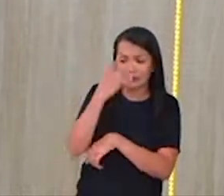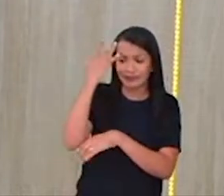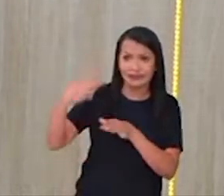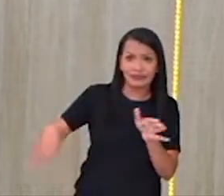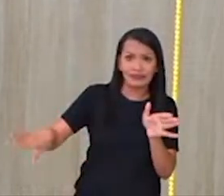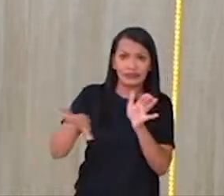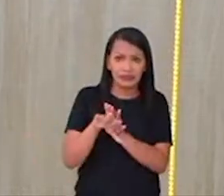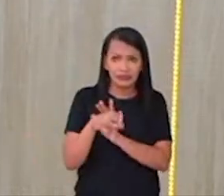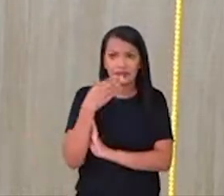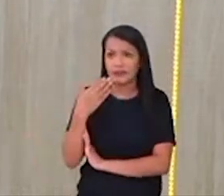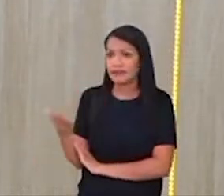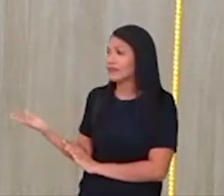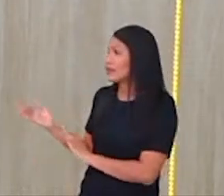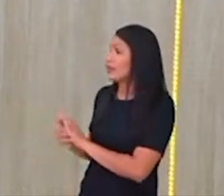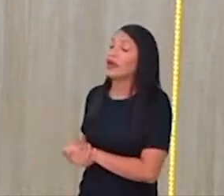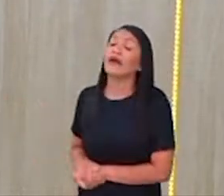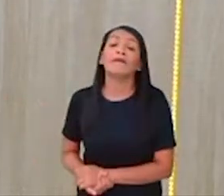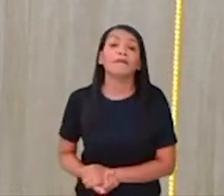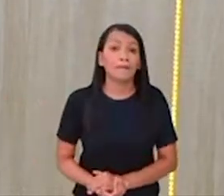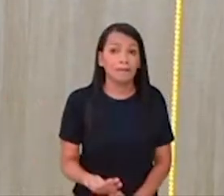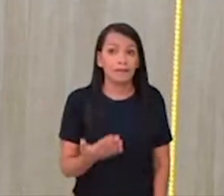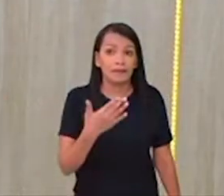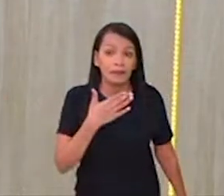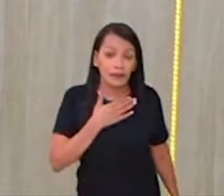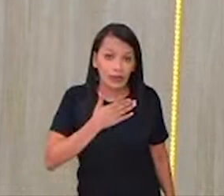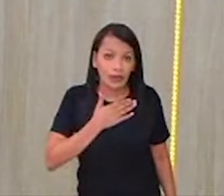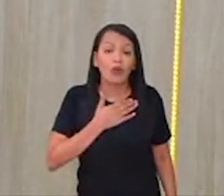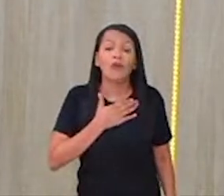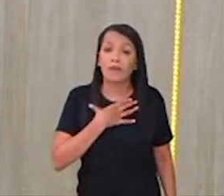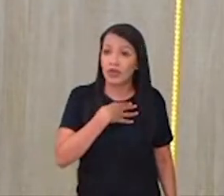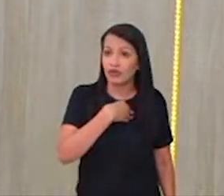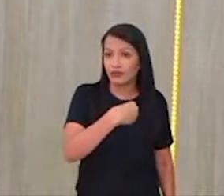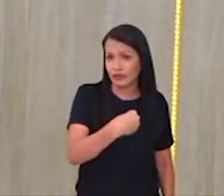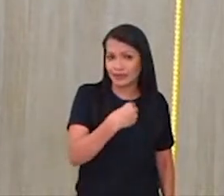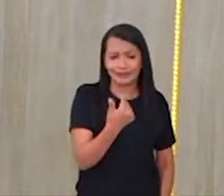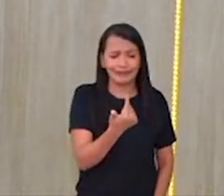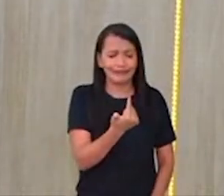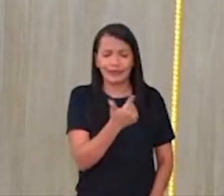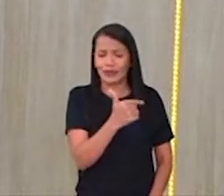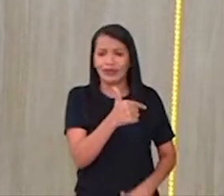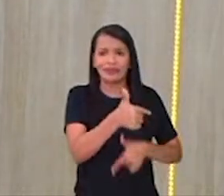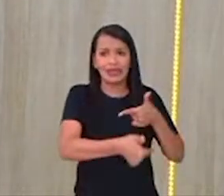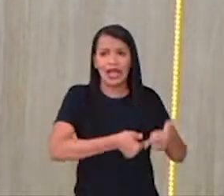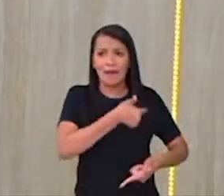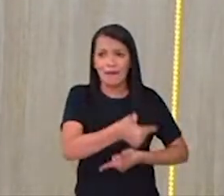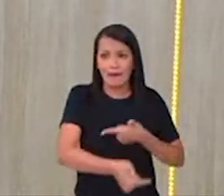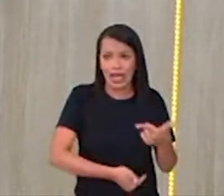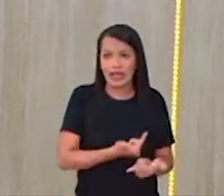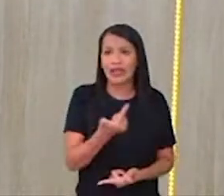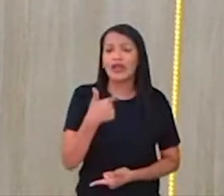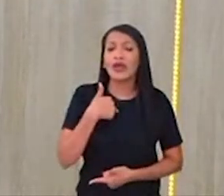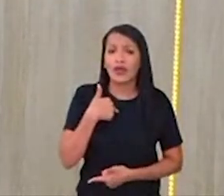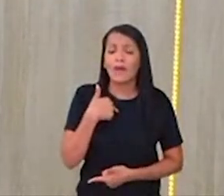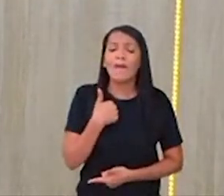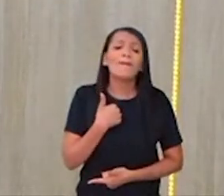elas. Elas têm o mesmo sentido? Não, elas têm sentidos distintos. Isso acontece por quê? Porque a língua ela